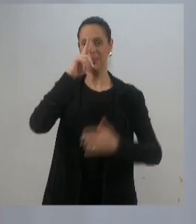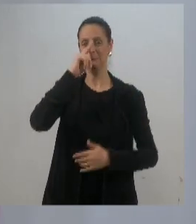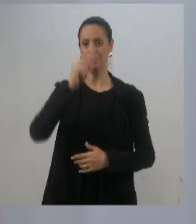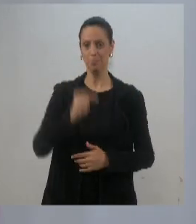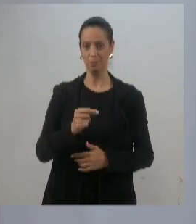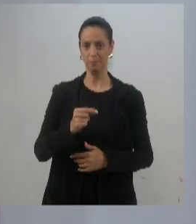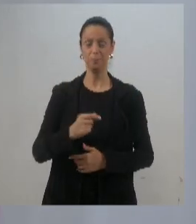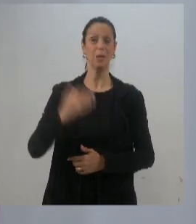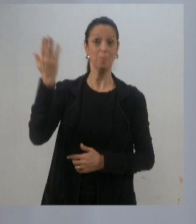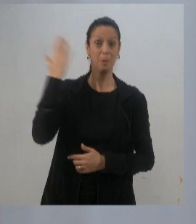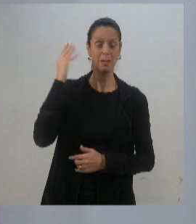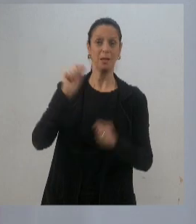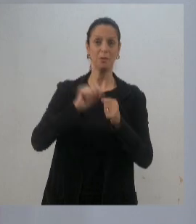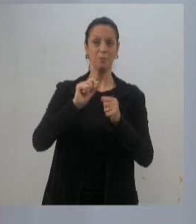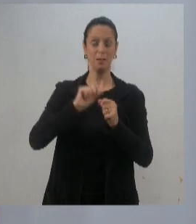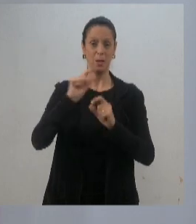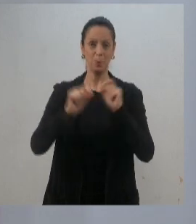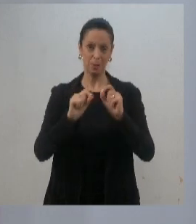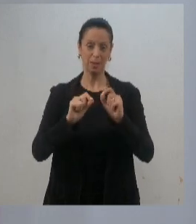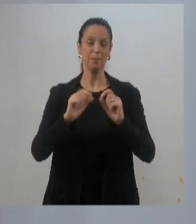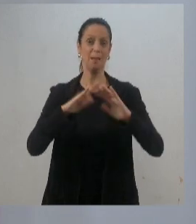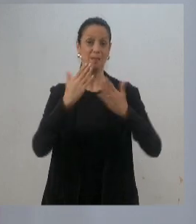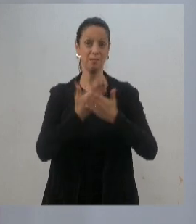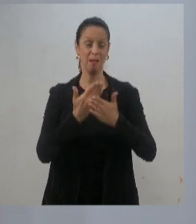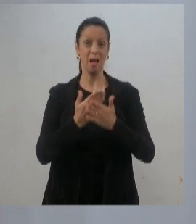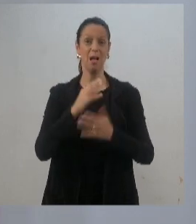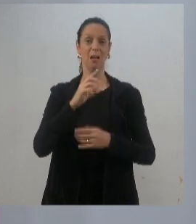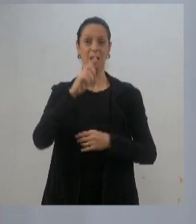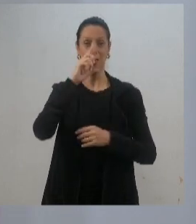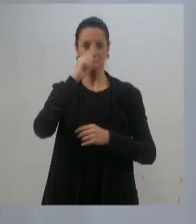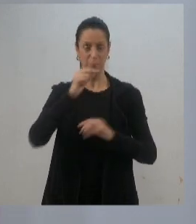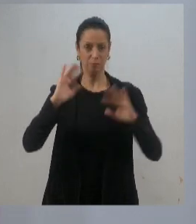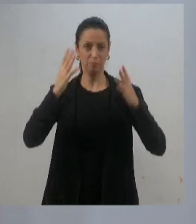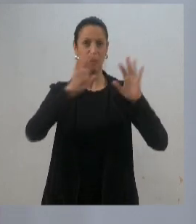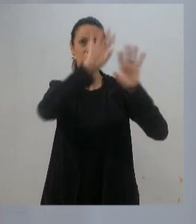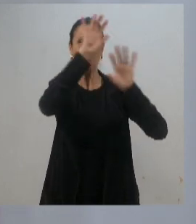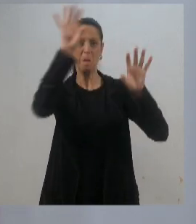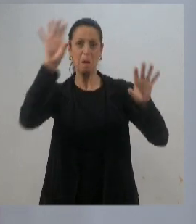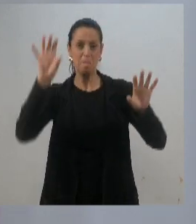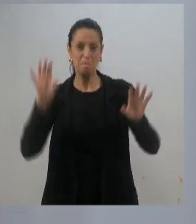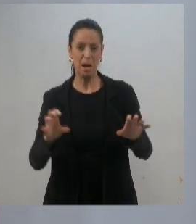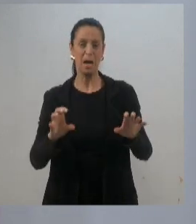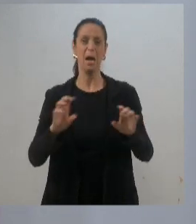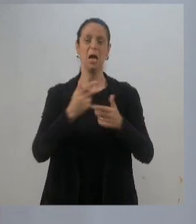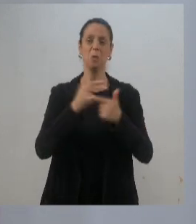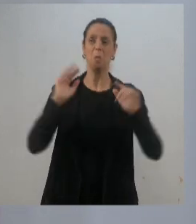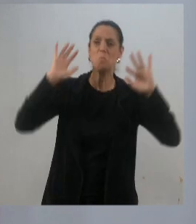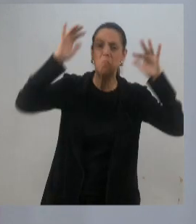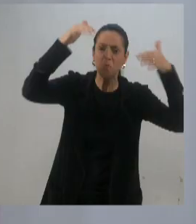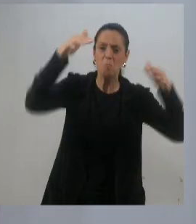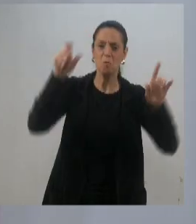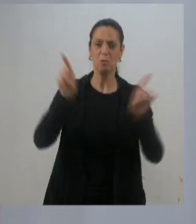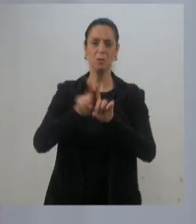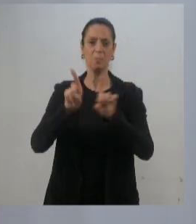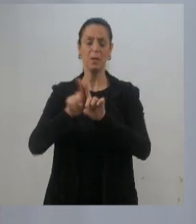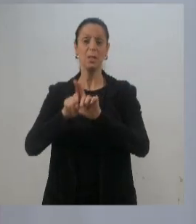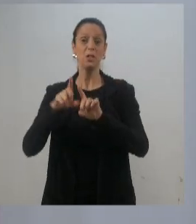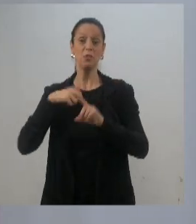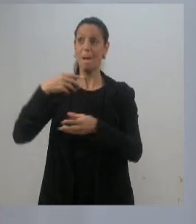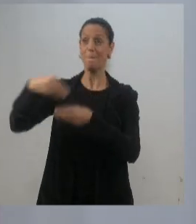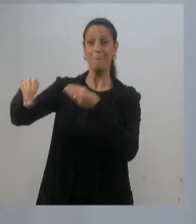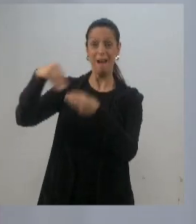foi decorado com cenas de terror, com sangue, com facas e até um saco preto pendurado simulando um corpo morto. Aquilo nos